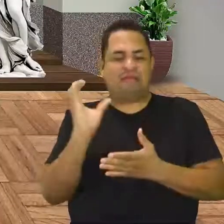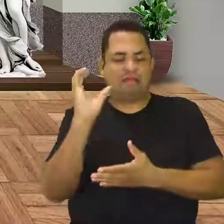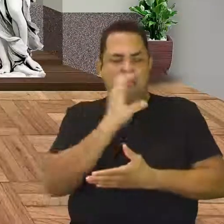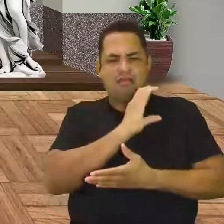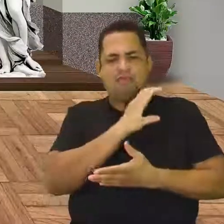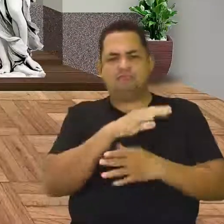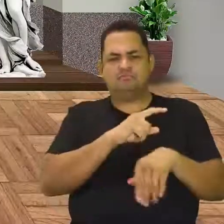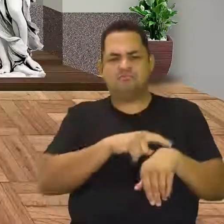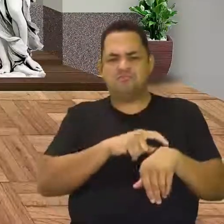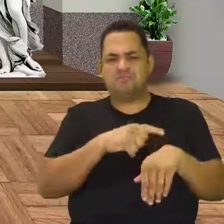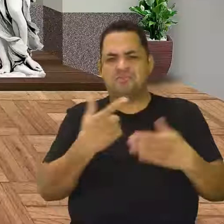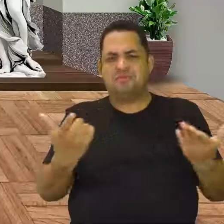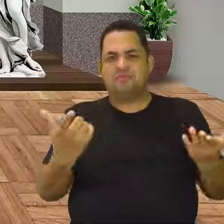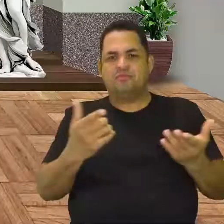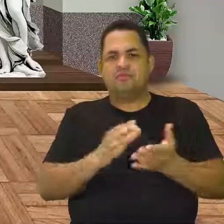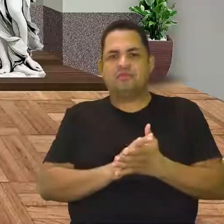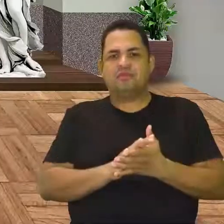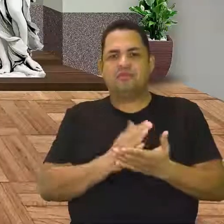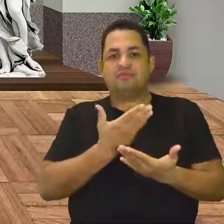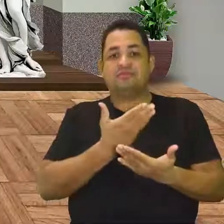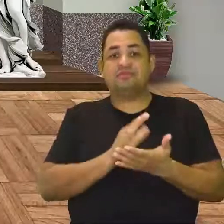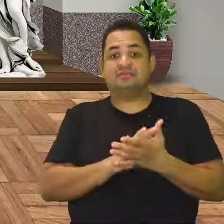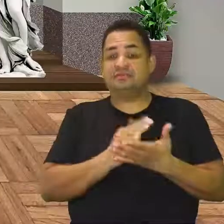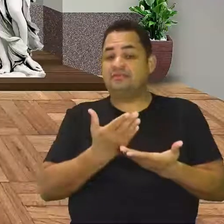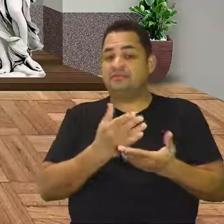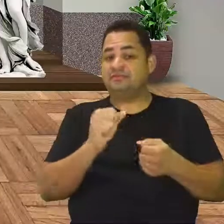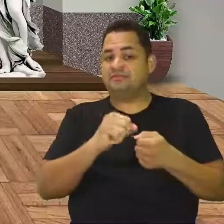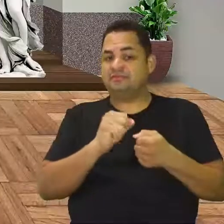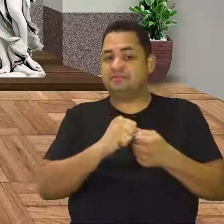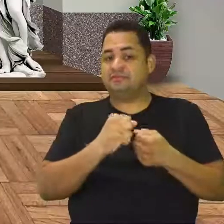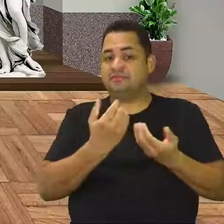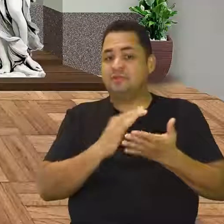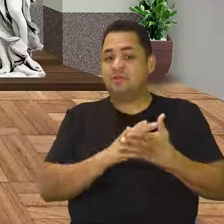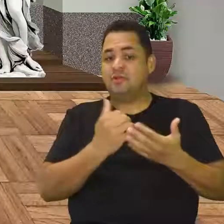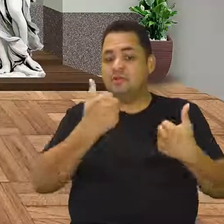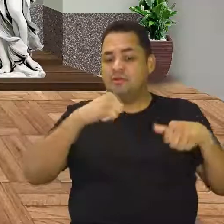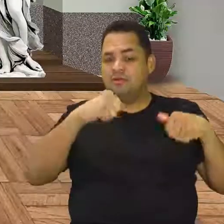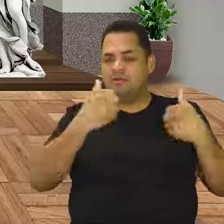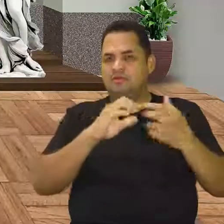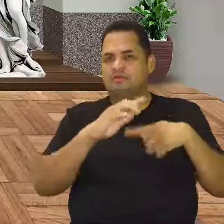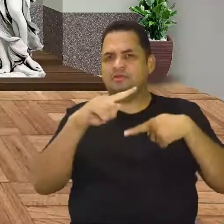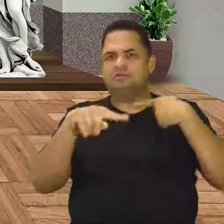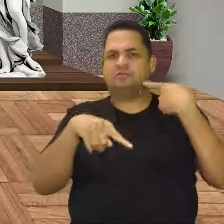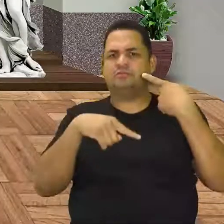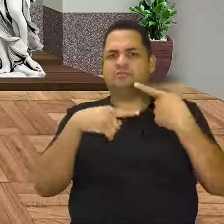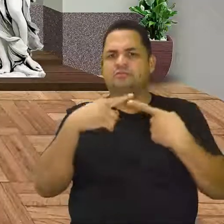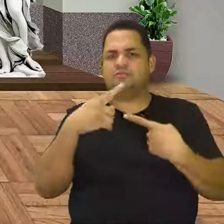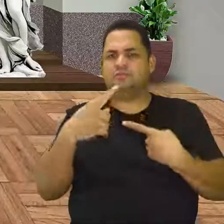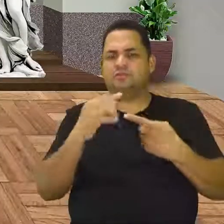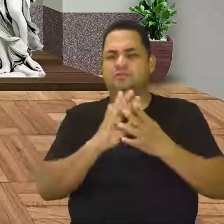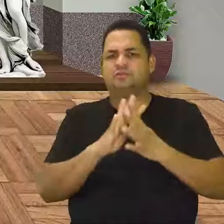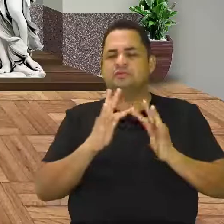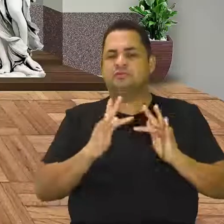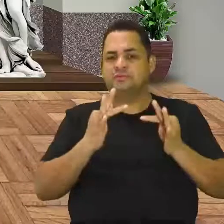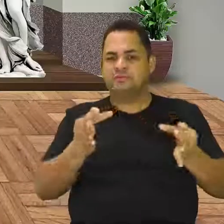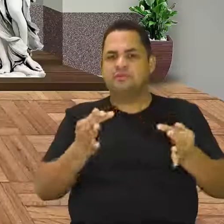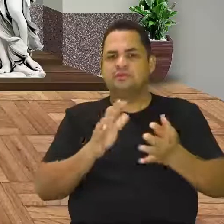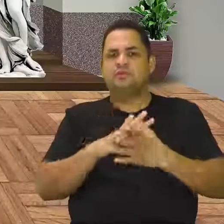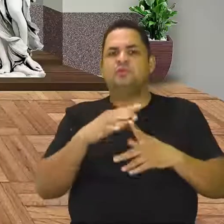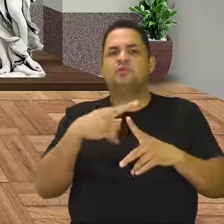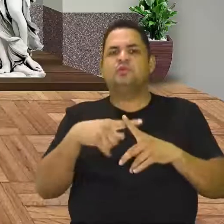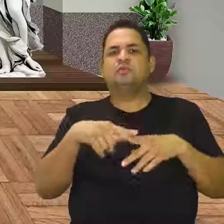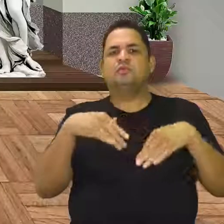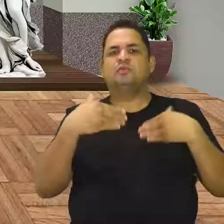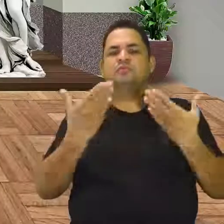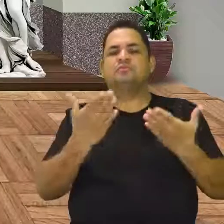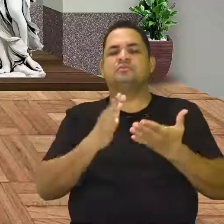rápido, né? Olha aí que vocês acabaram de fazer uma avaliação. Pois é, daqui uns dias nós já estamos finalizando. Por quê?